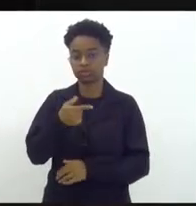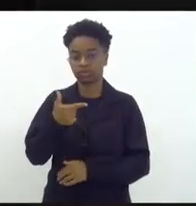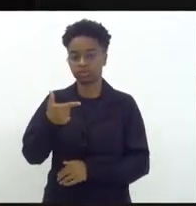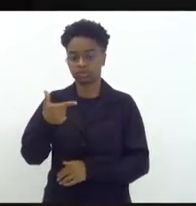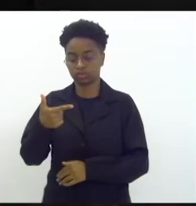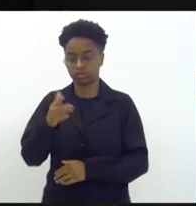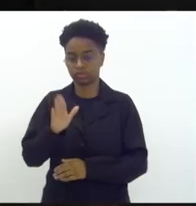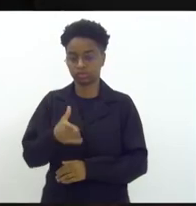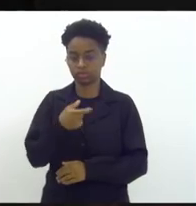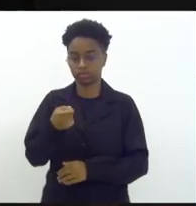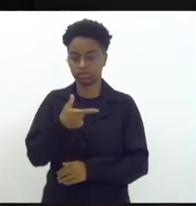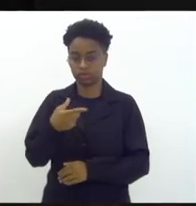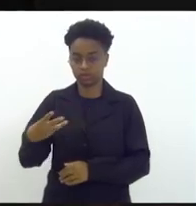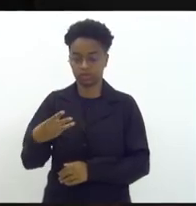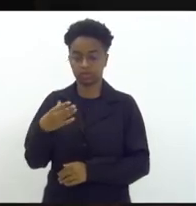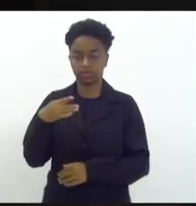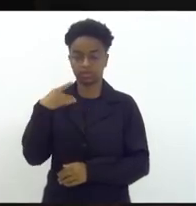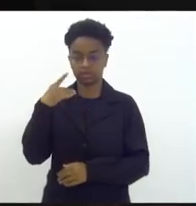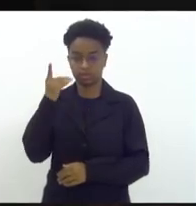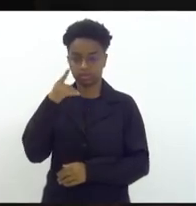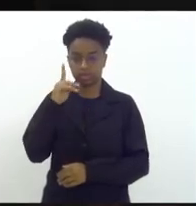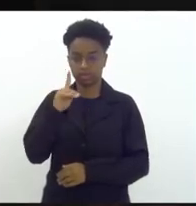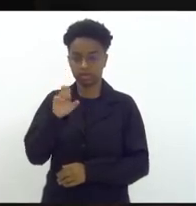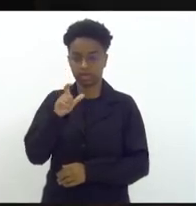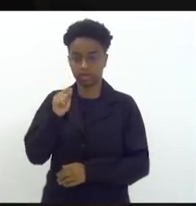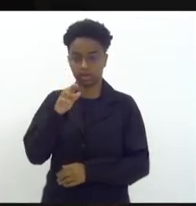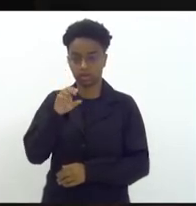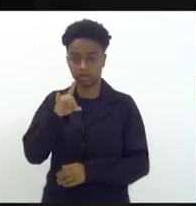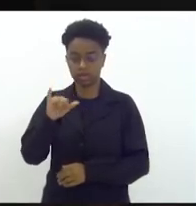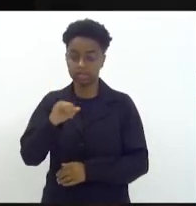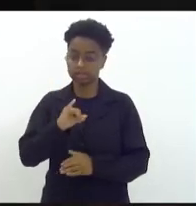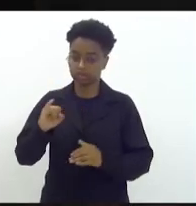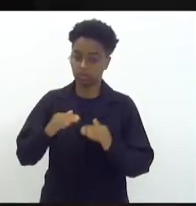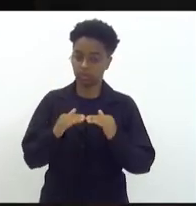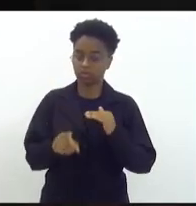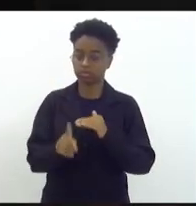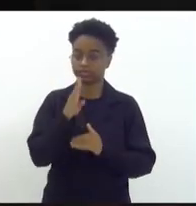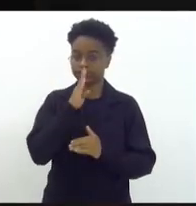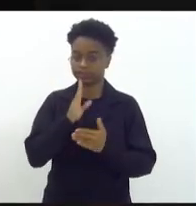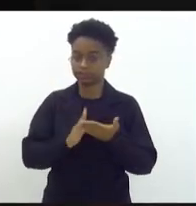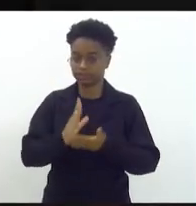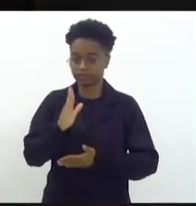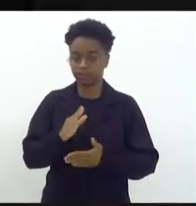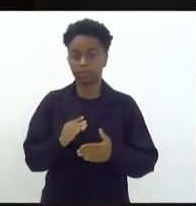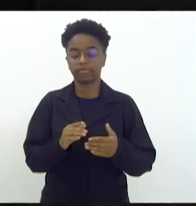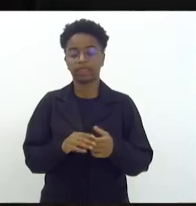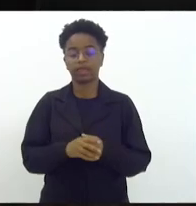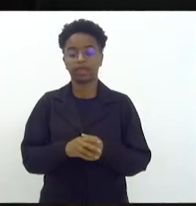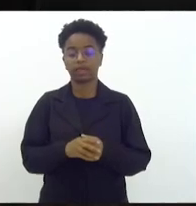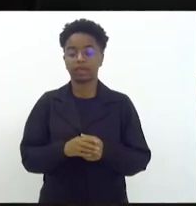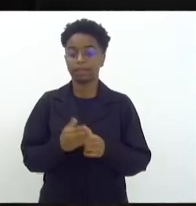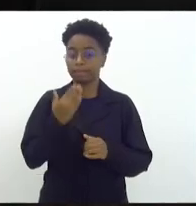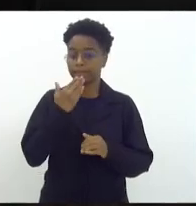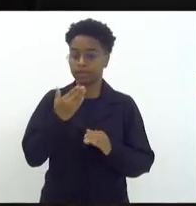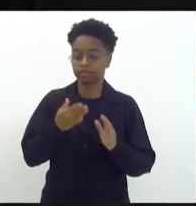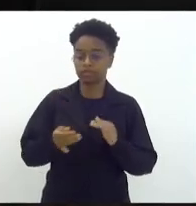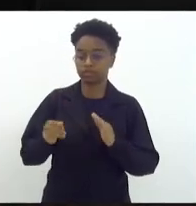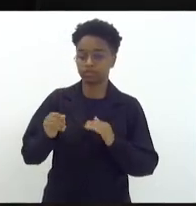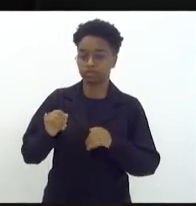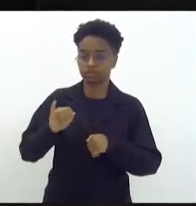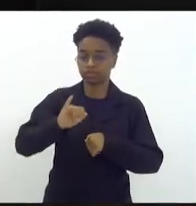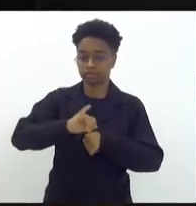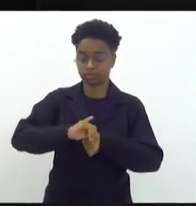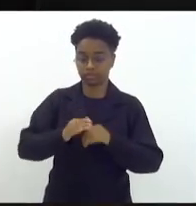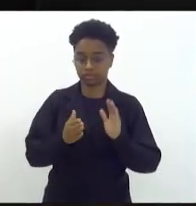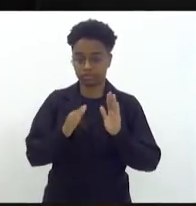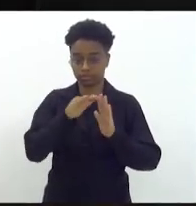deputado Guilherme Della Llori. Senhores que aprovam, permaneçam como estão. Aprovado. Há sobre a mesa pedido de requerimento de inclusão na ordem do dia do projeto